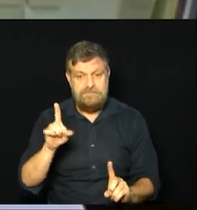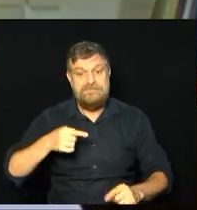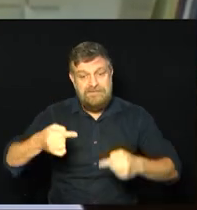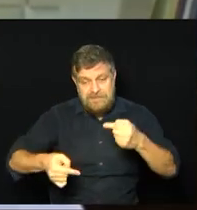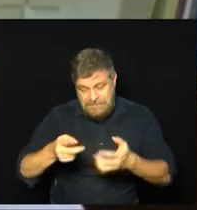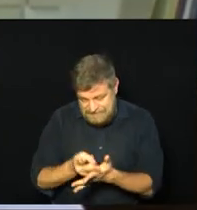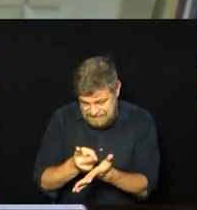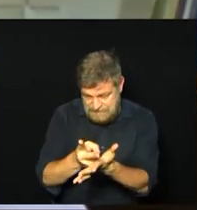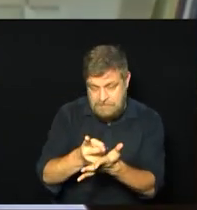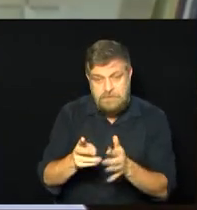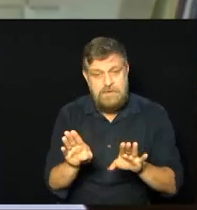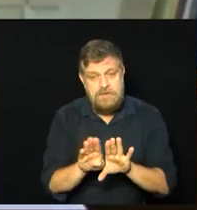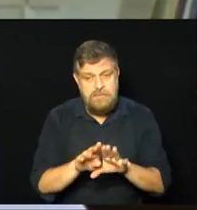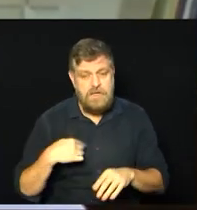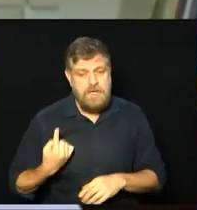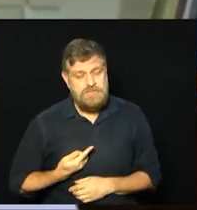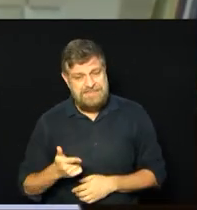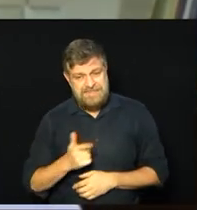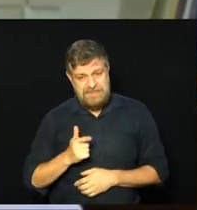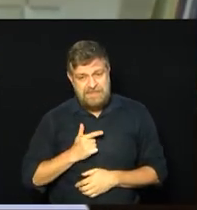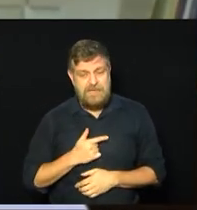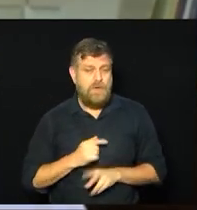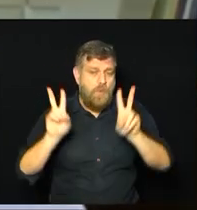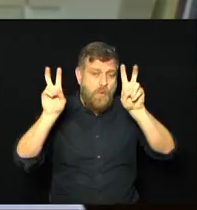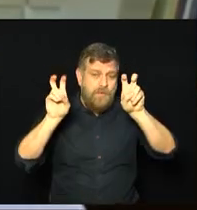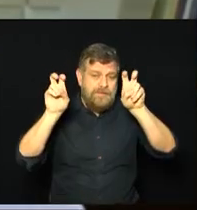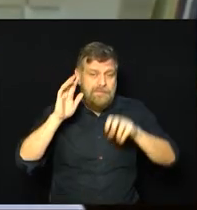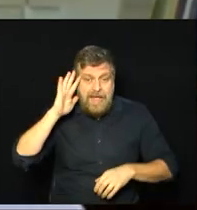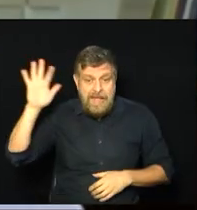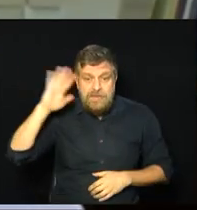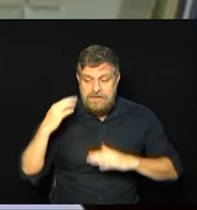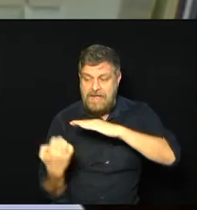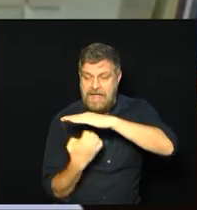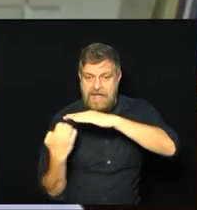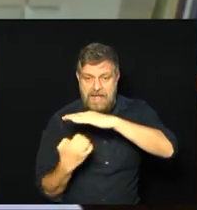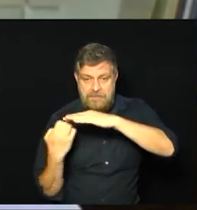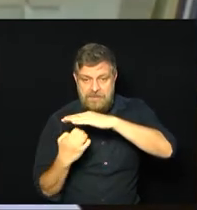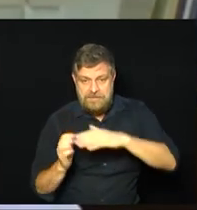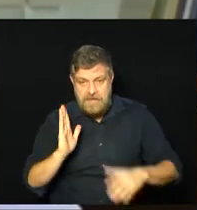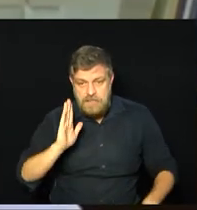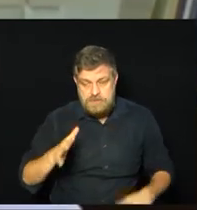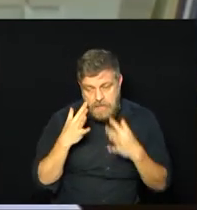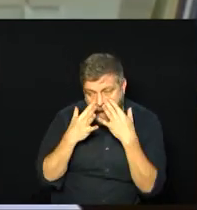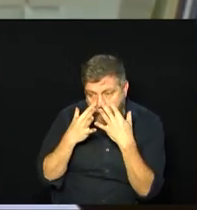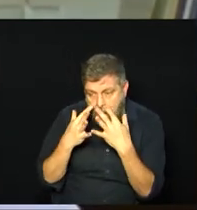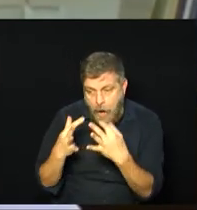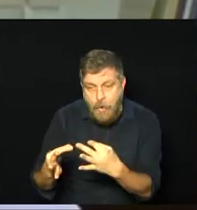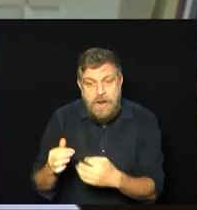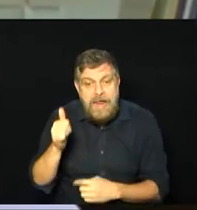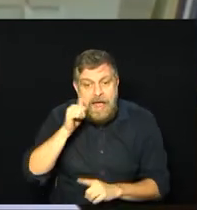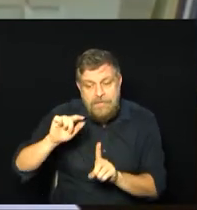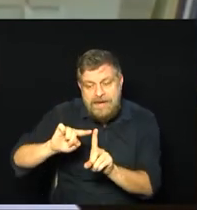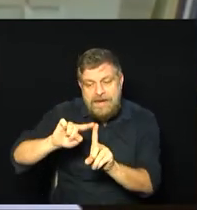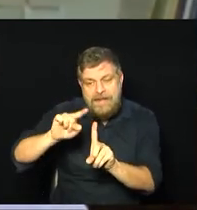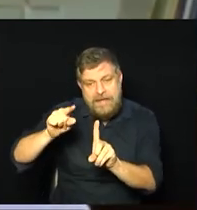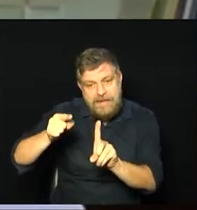Por outro lado, né, a gente tem a corrente das empresas e de um mundo corporativo que já olha para a maternidade